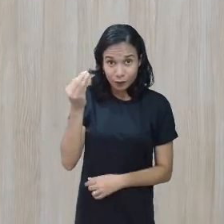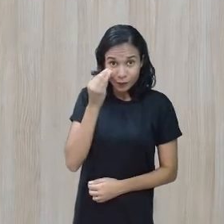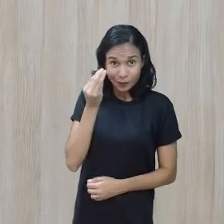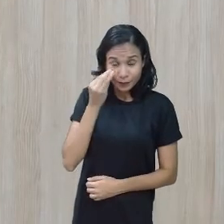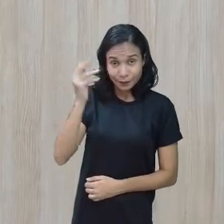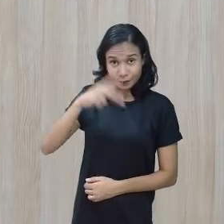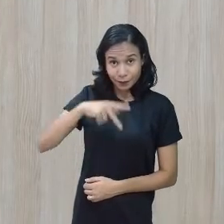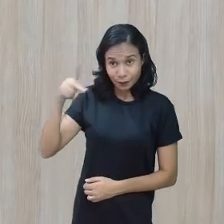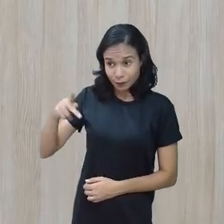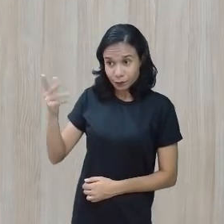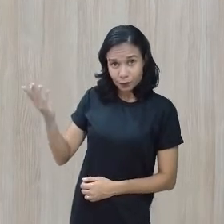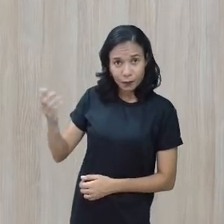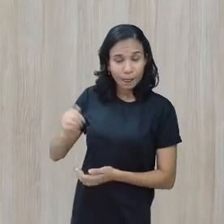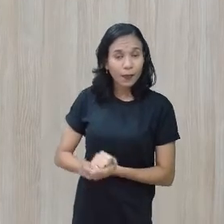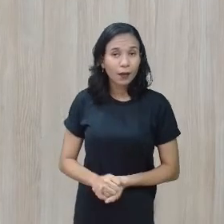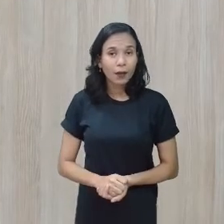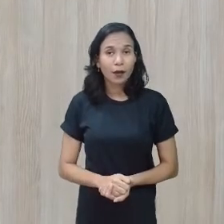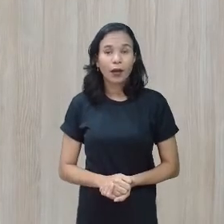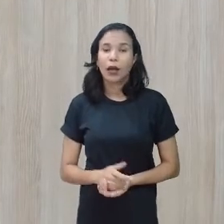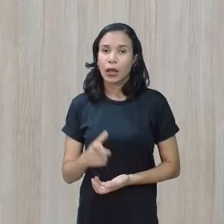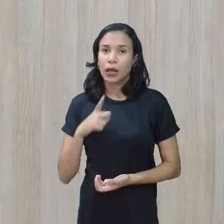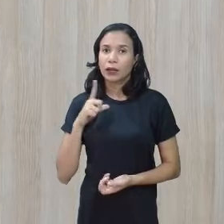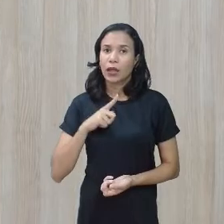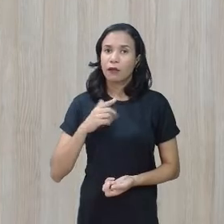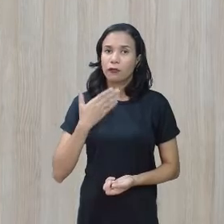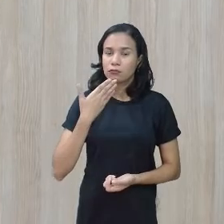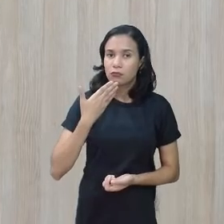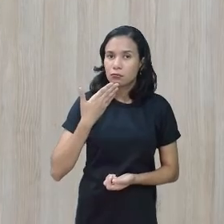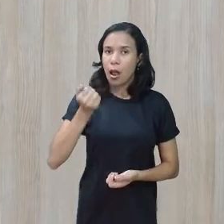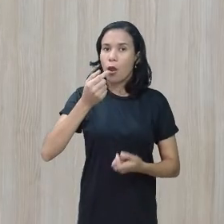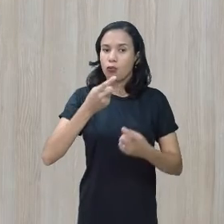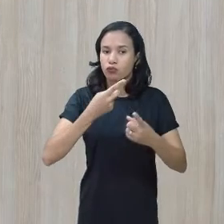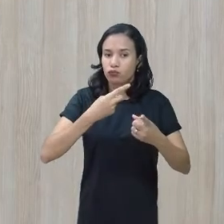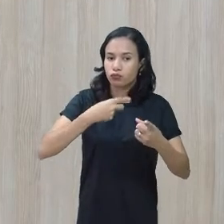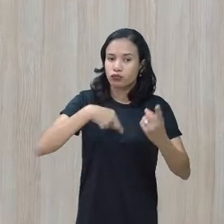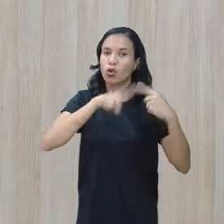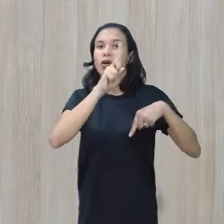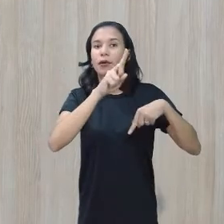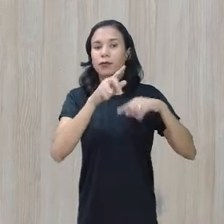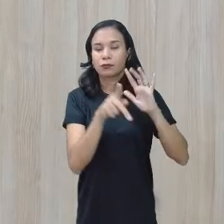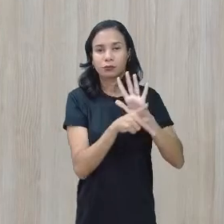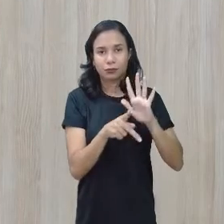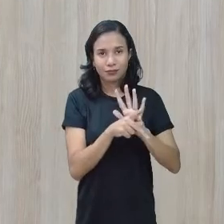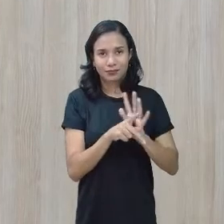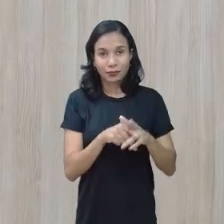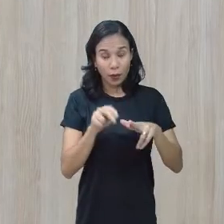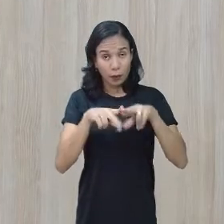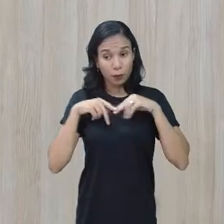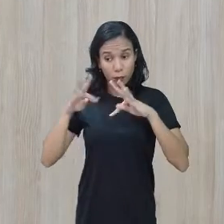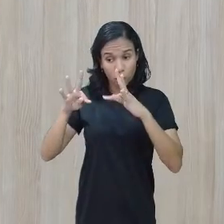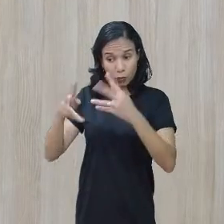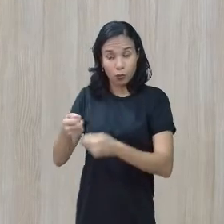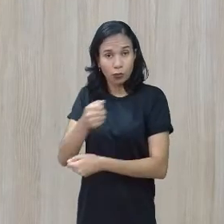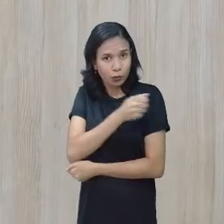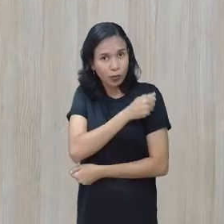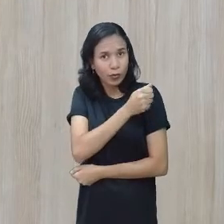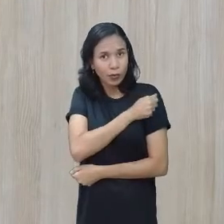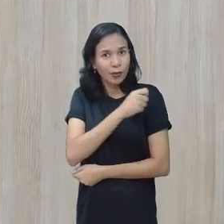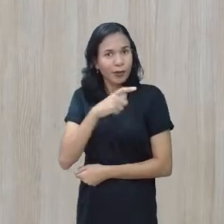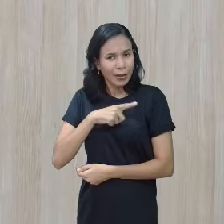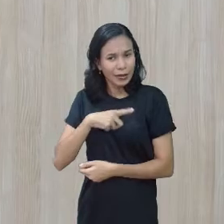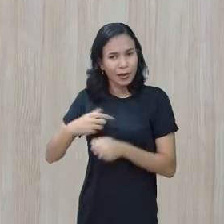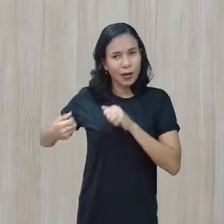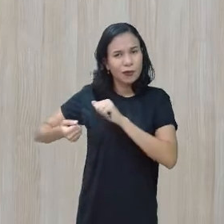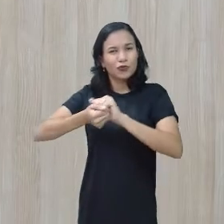que o professor, ele potencializou, não é isso, professor? E todos os estudantes estavam